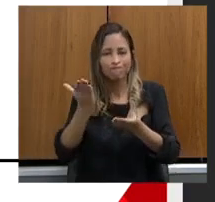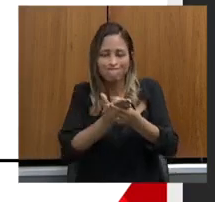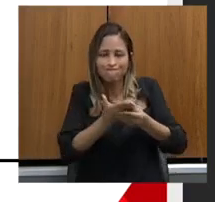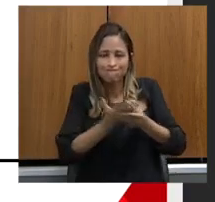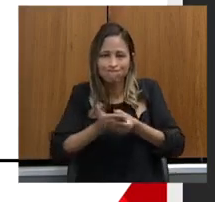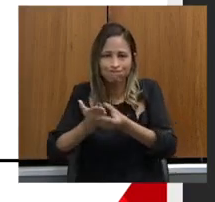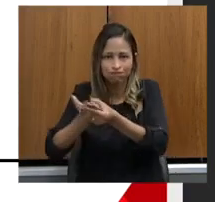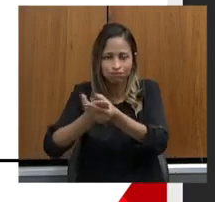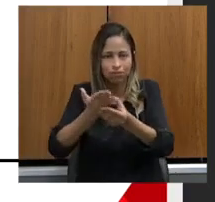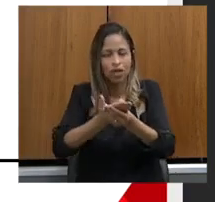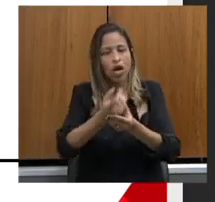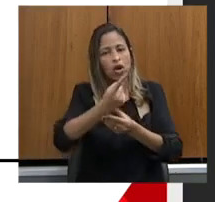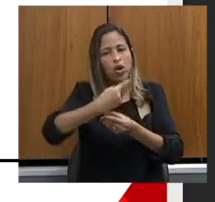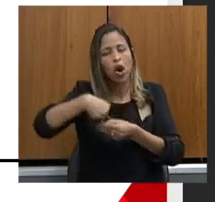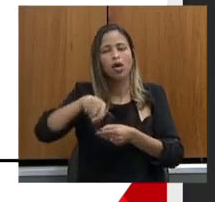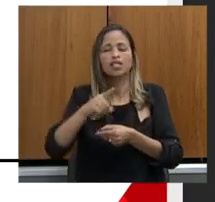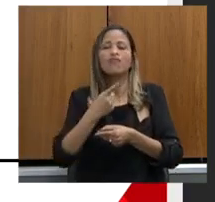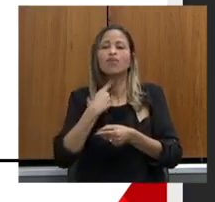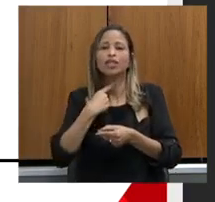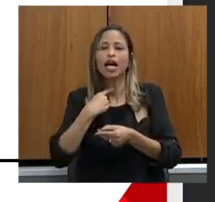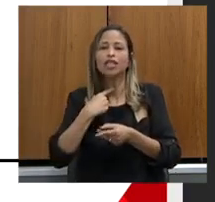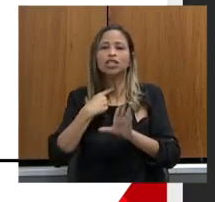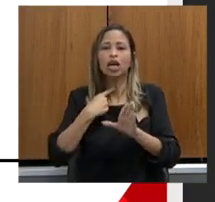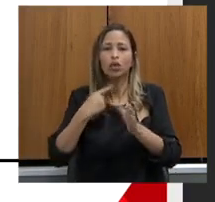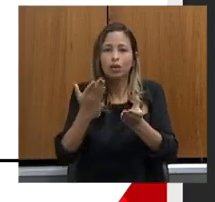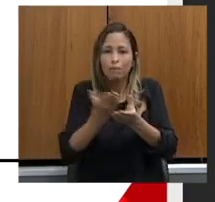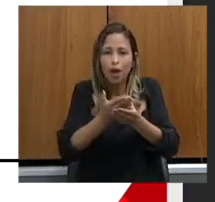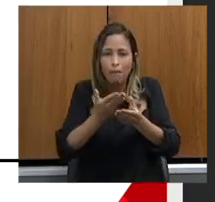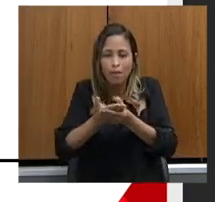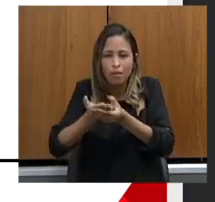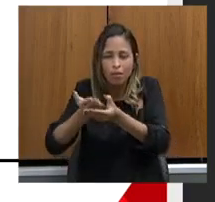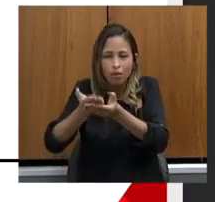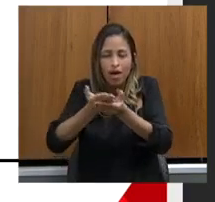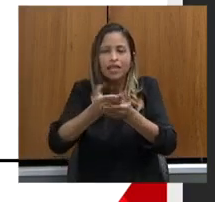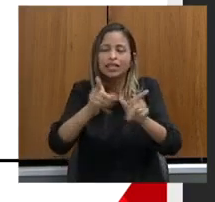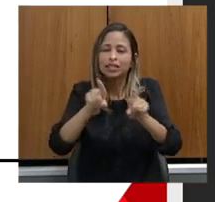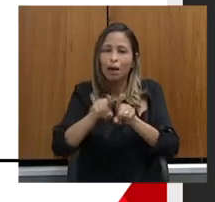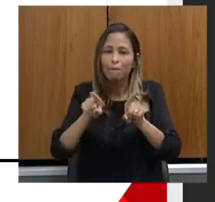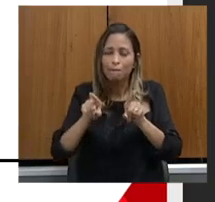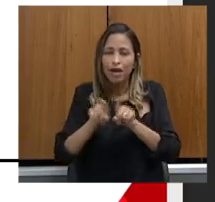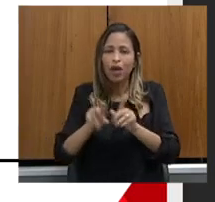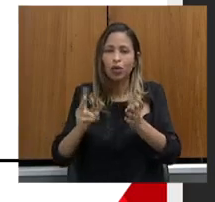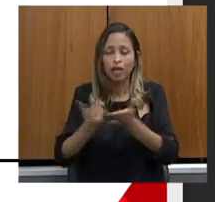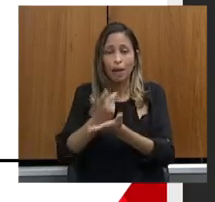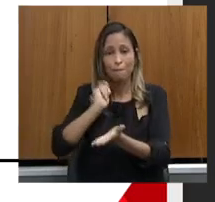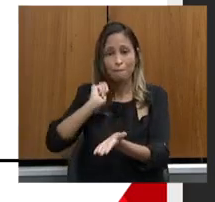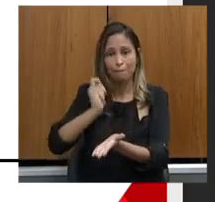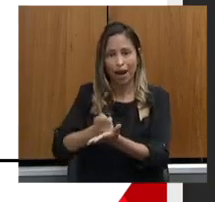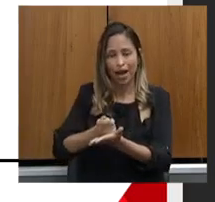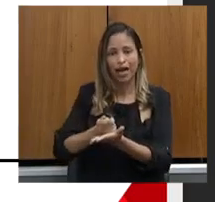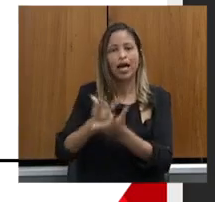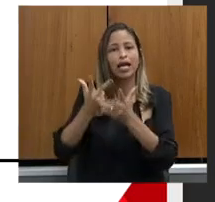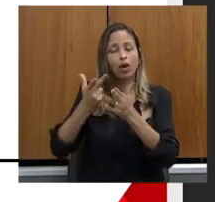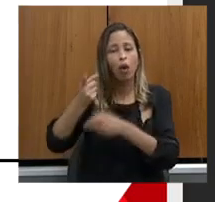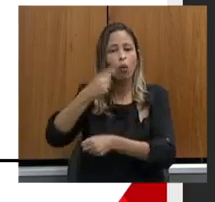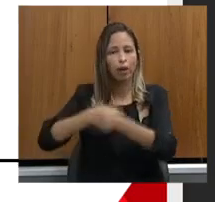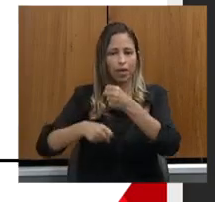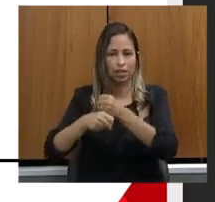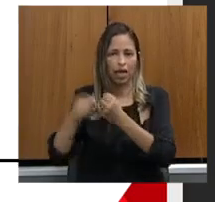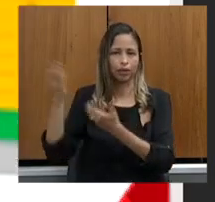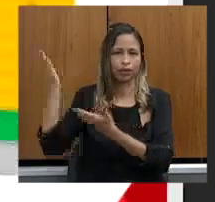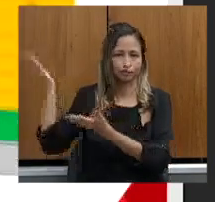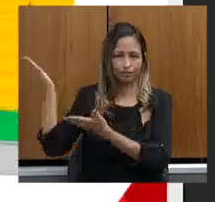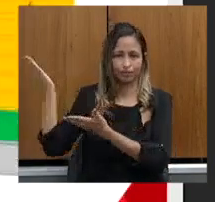e a nossa perspectiva é que este volume de mínimo constitucional seja também efetivamente pago como foi no ano anterior